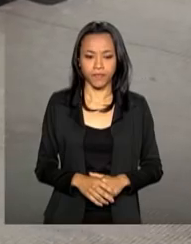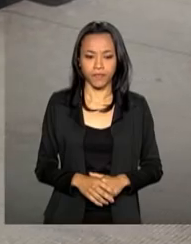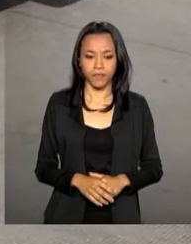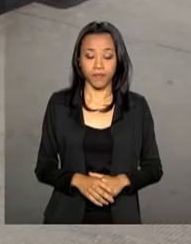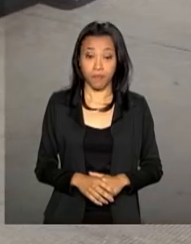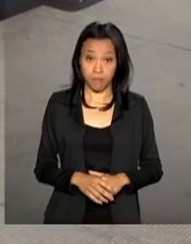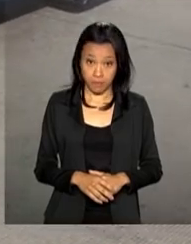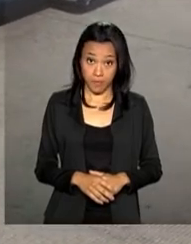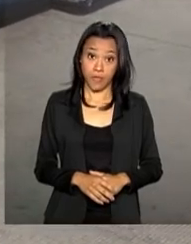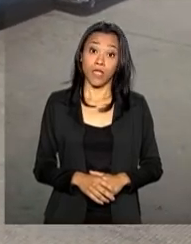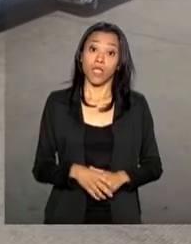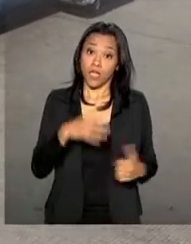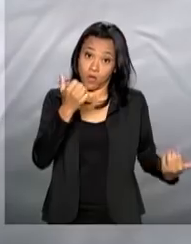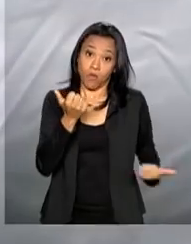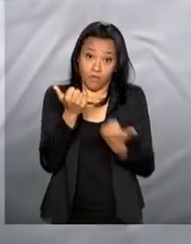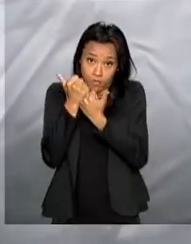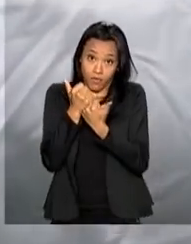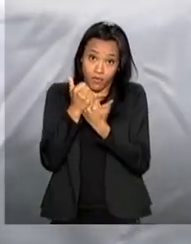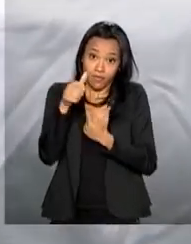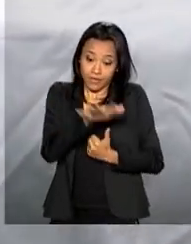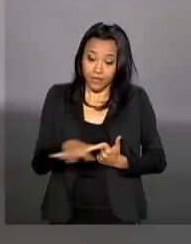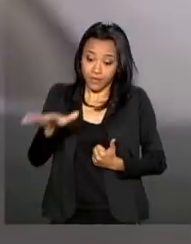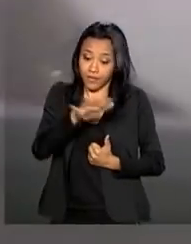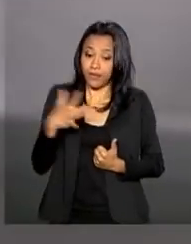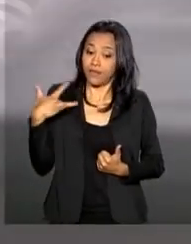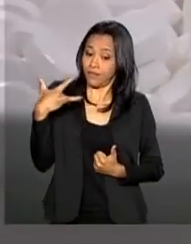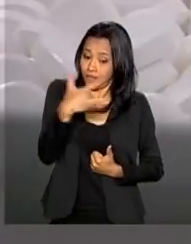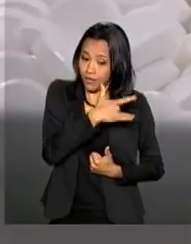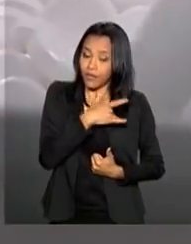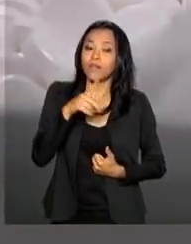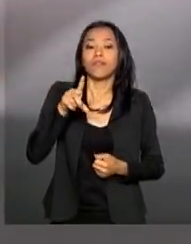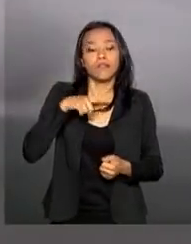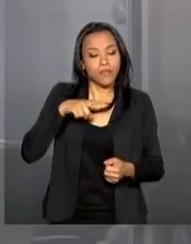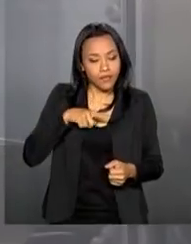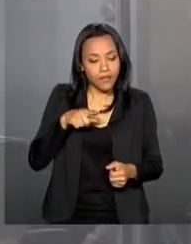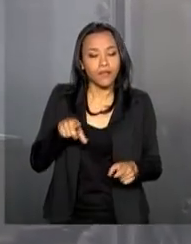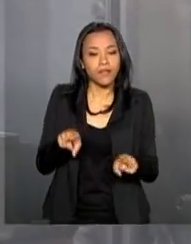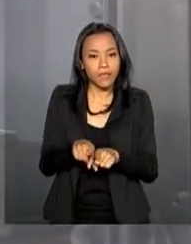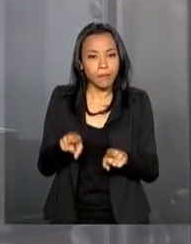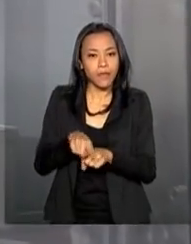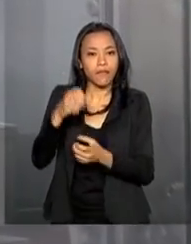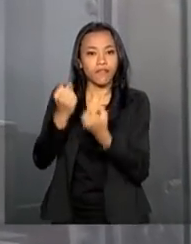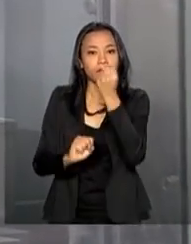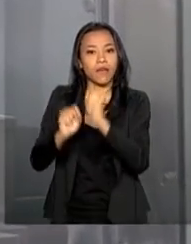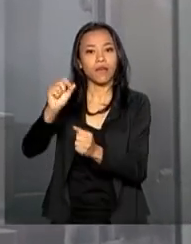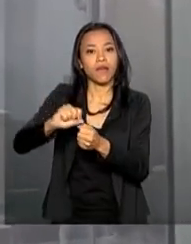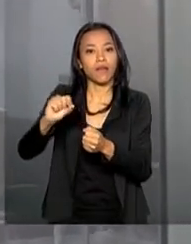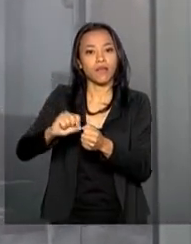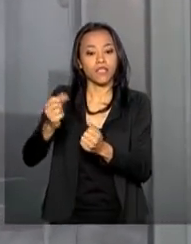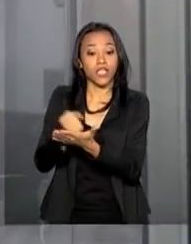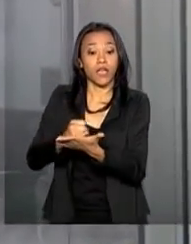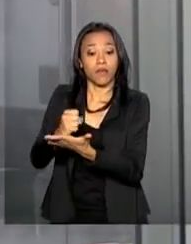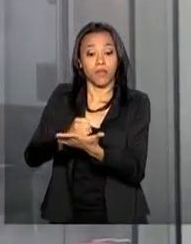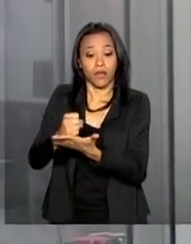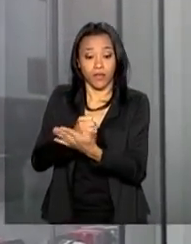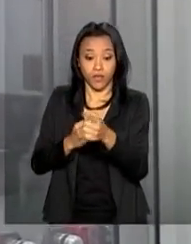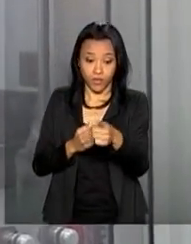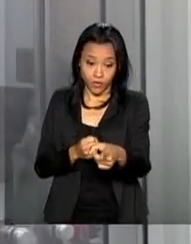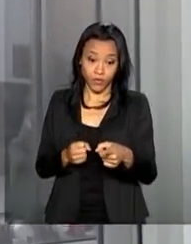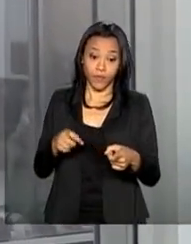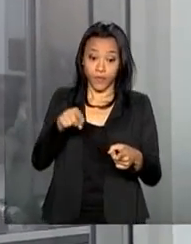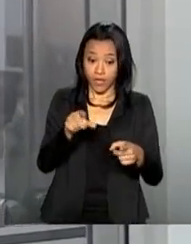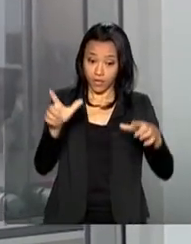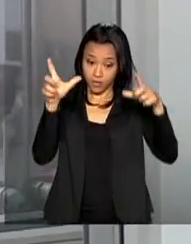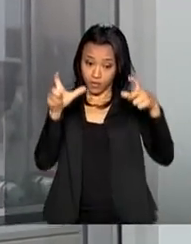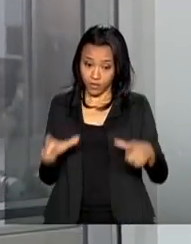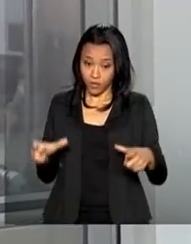E a cooperação na área de saúde também inclui a produção de remédios. Chamada oficialmente de Sociedade Moçambicana